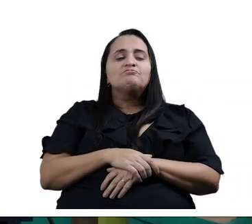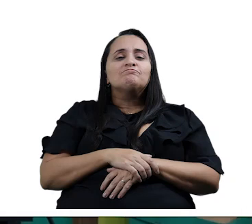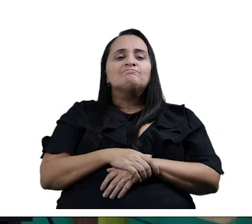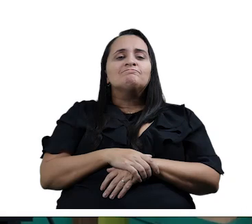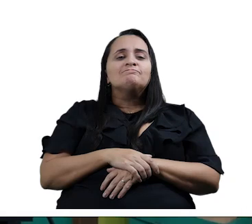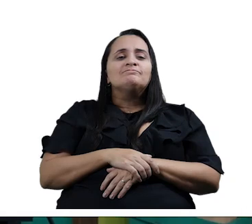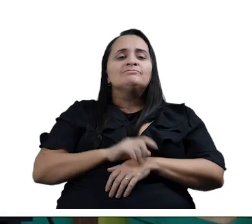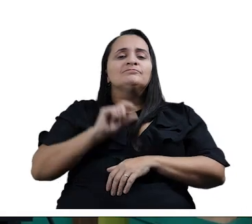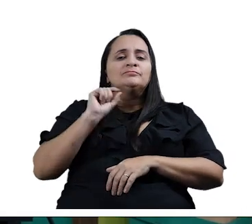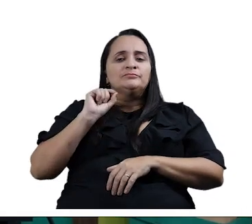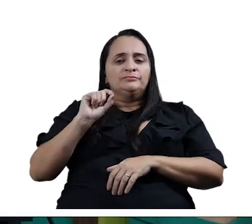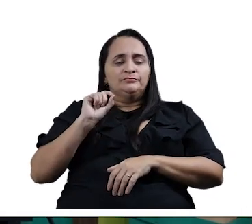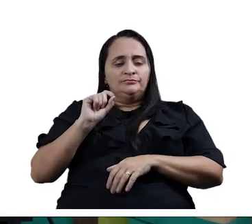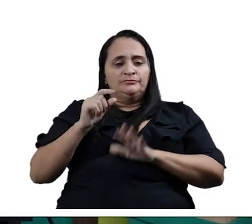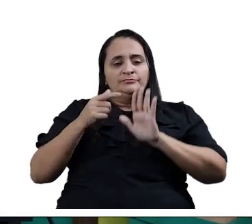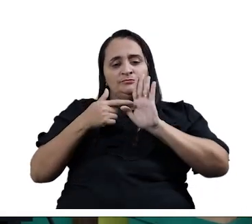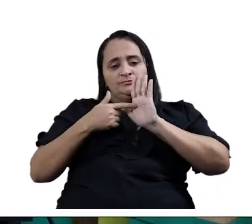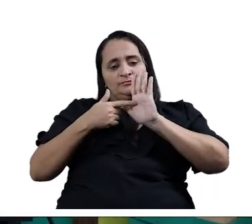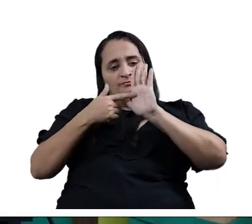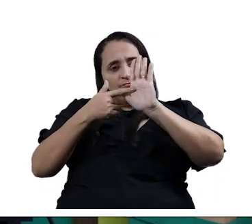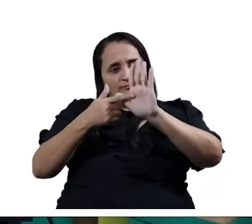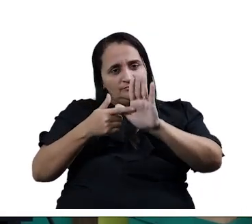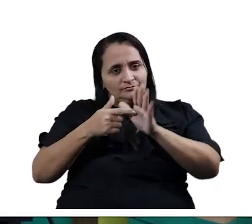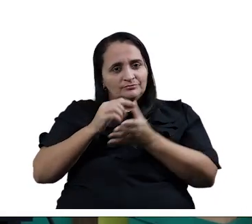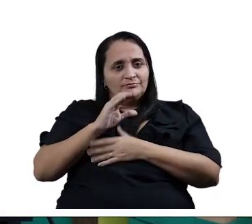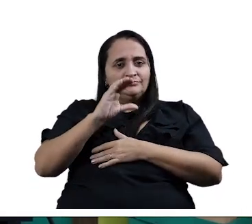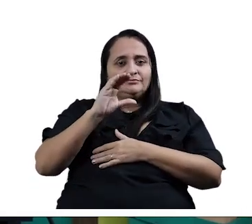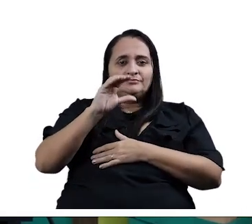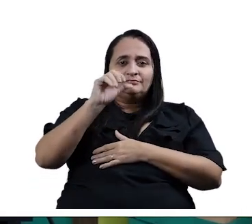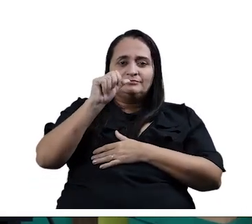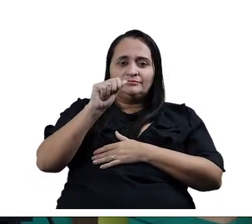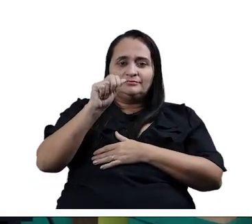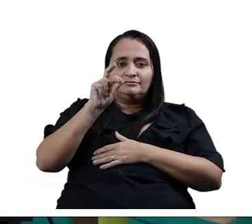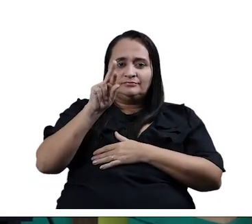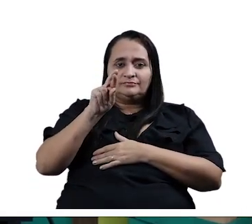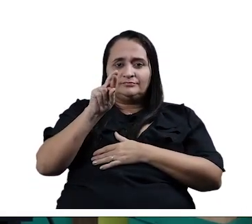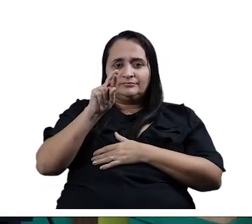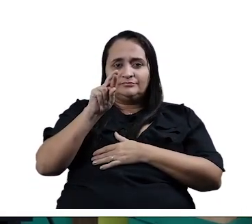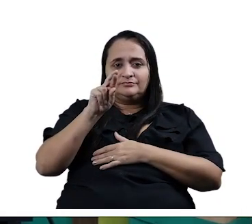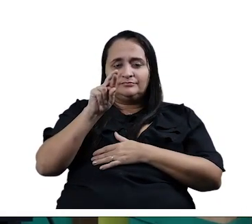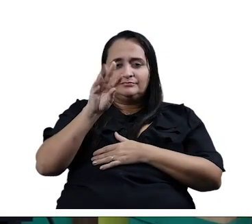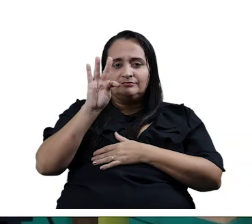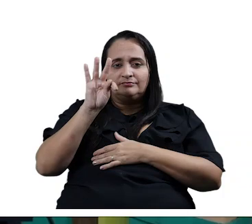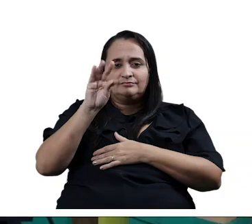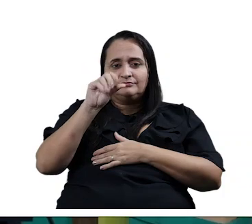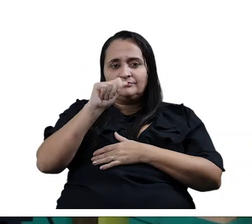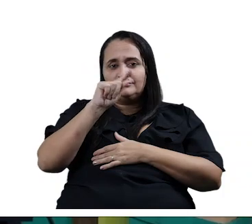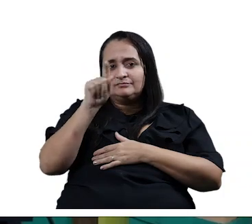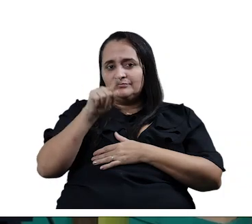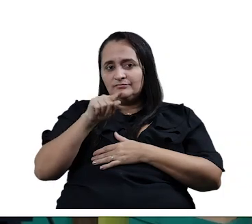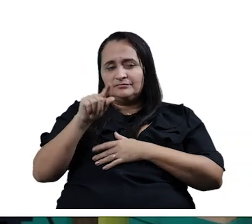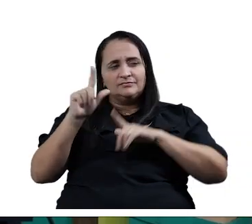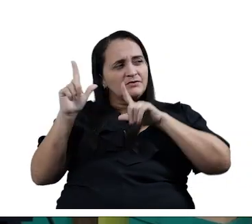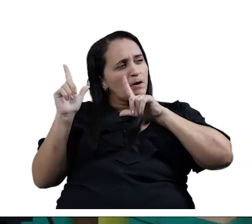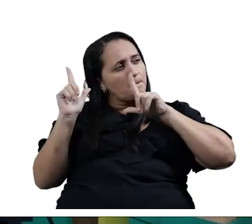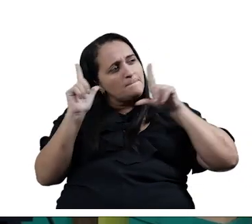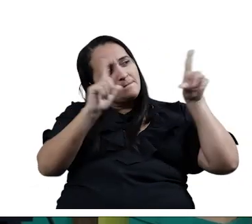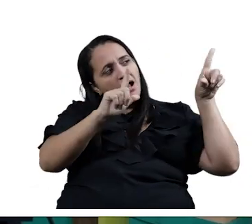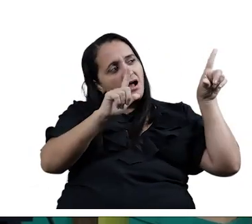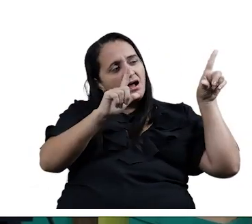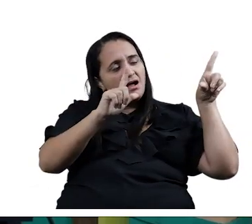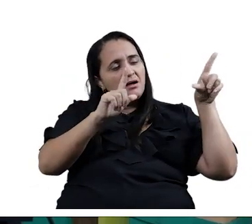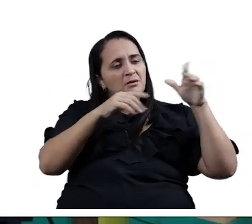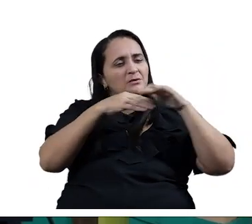questões. Eu quero trazer para vocês ainda cartaz, tá? O cartaz, nós